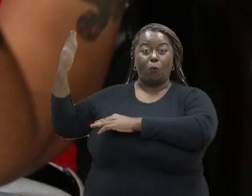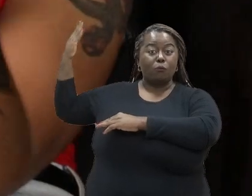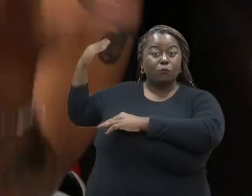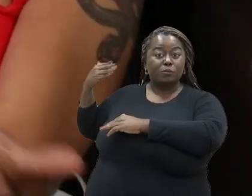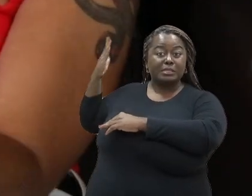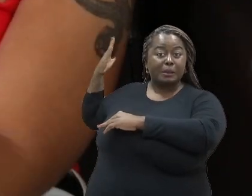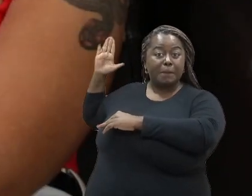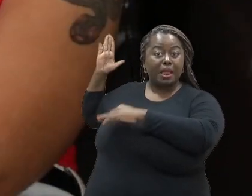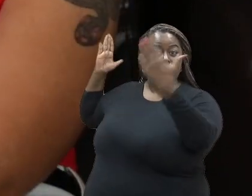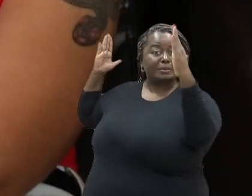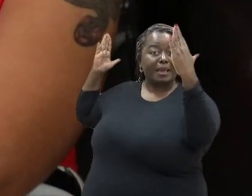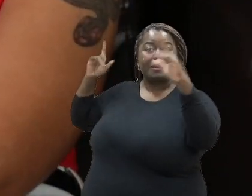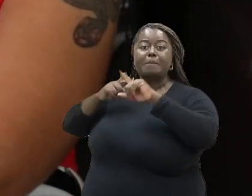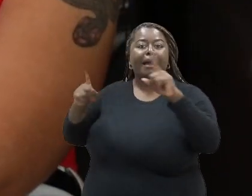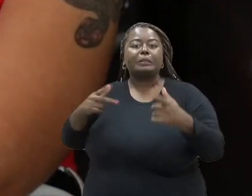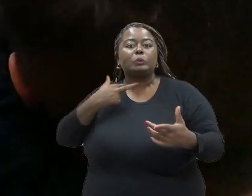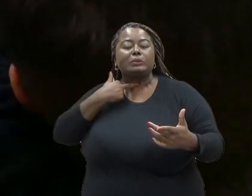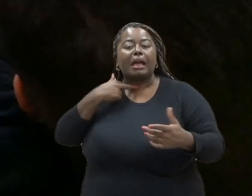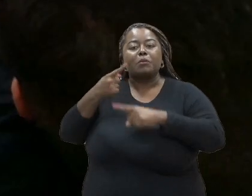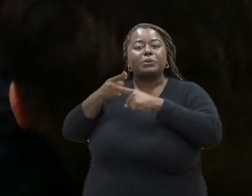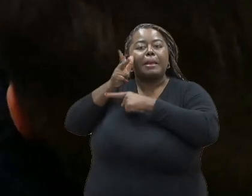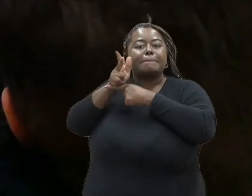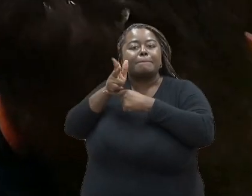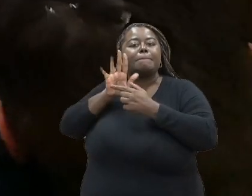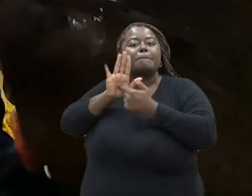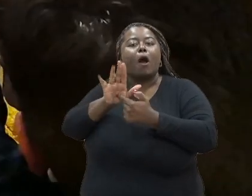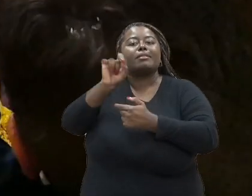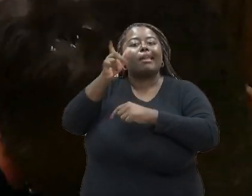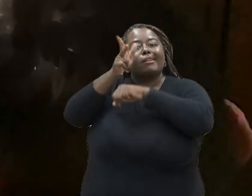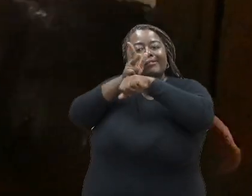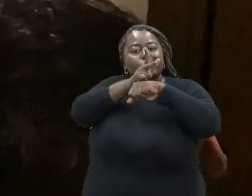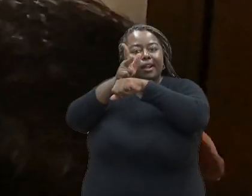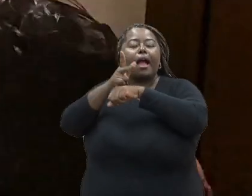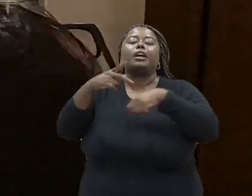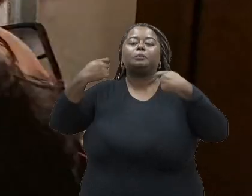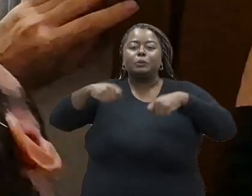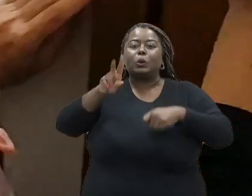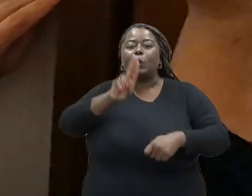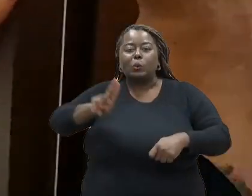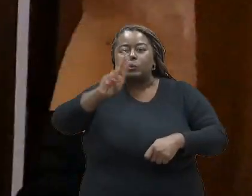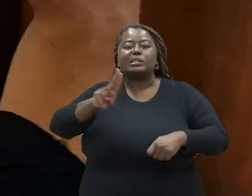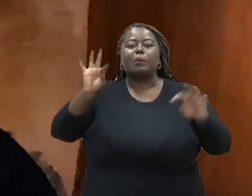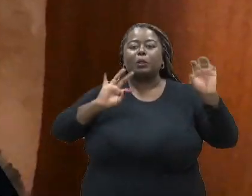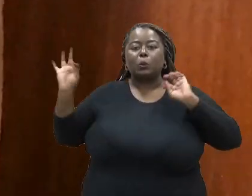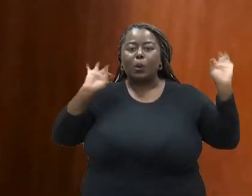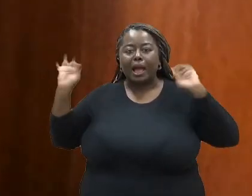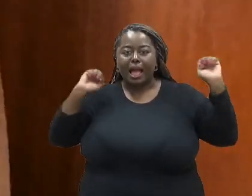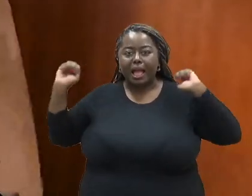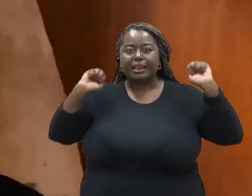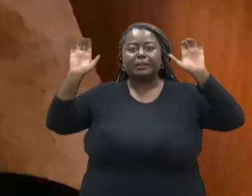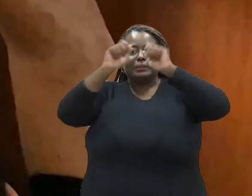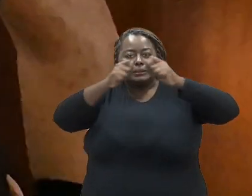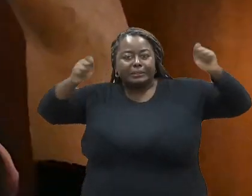fundo, porque senão ia aparecer quem estava ali na câmera. Então a gente teve que pegar um varão de cortina, colocar uma toalha, ficar um de cada